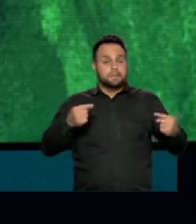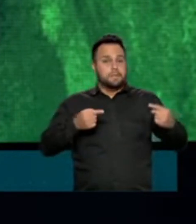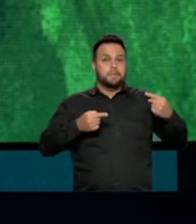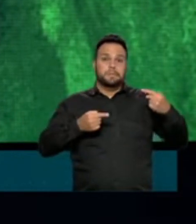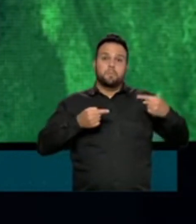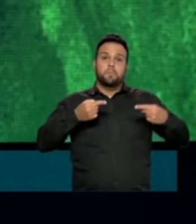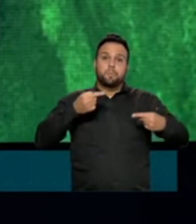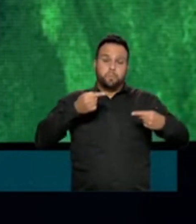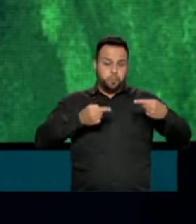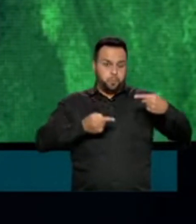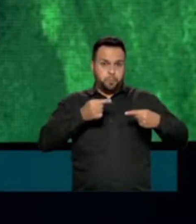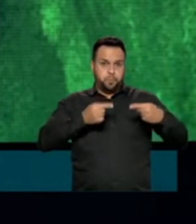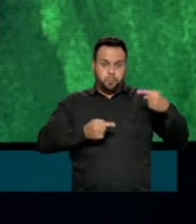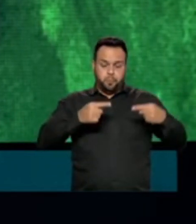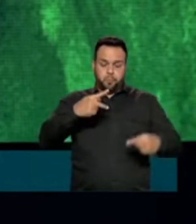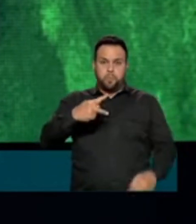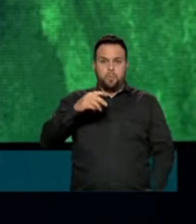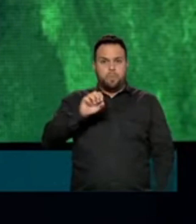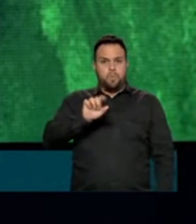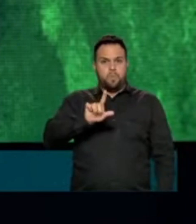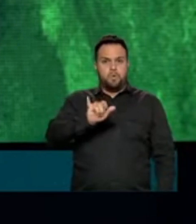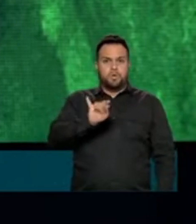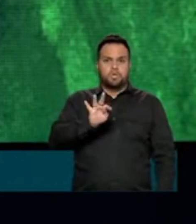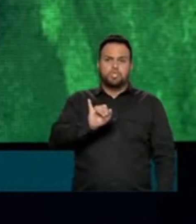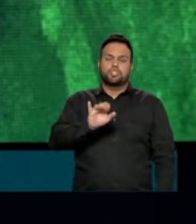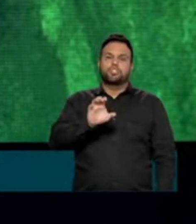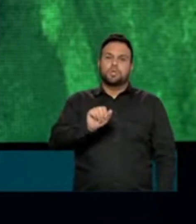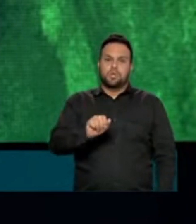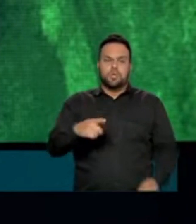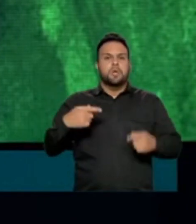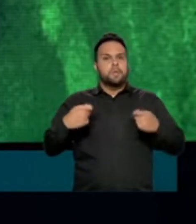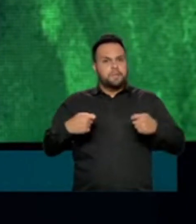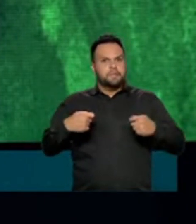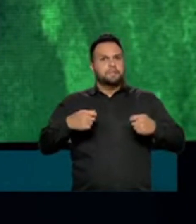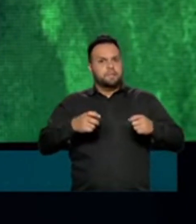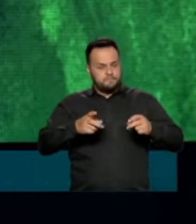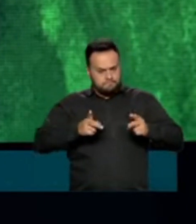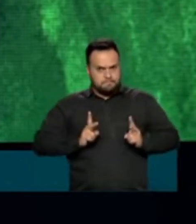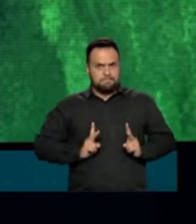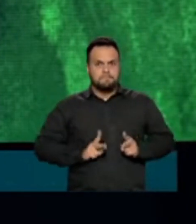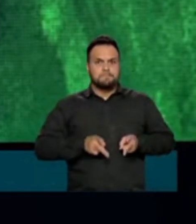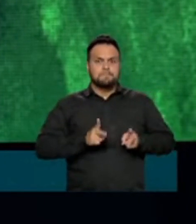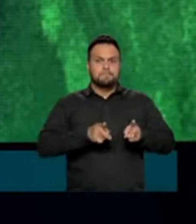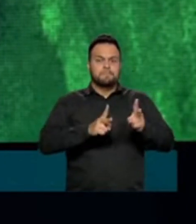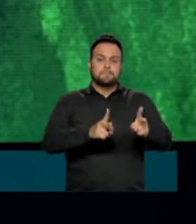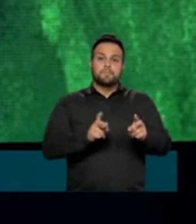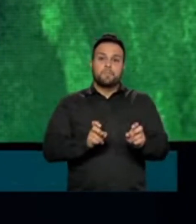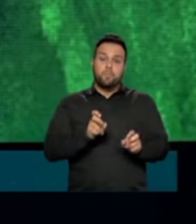são e têm que ser duradouras. O povo